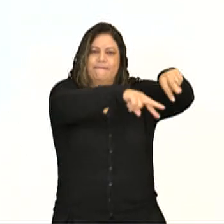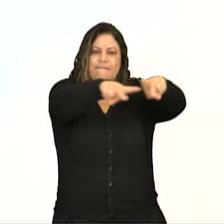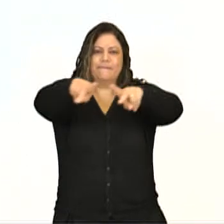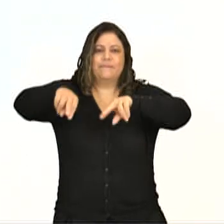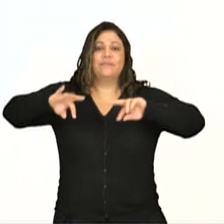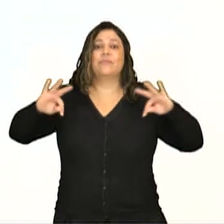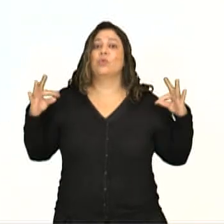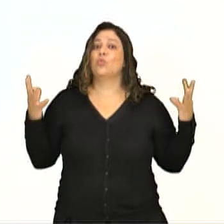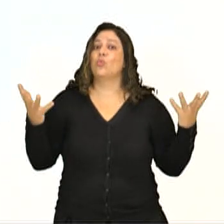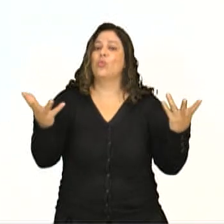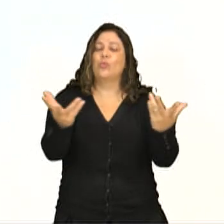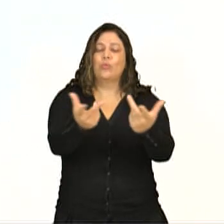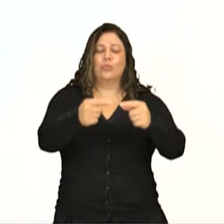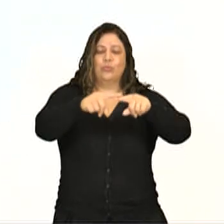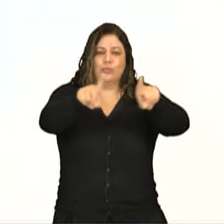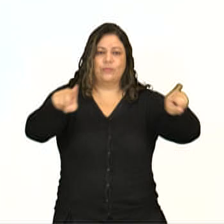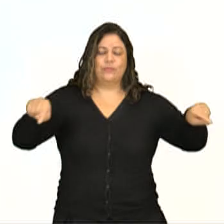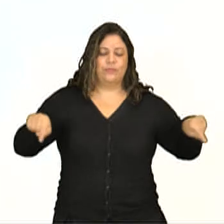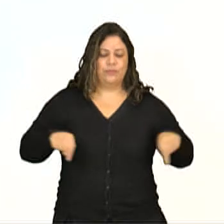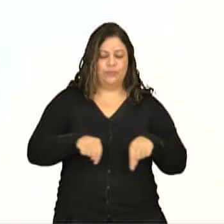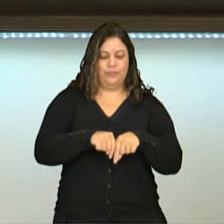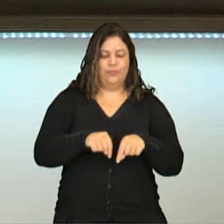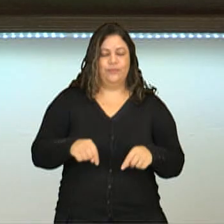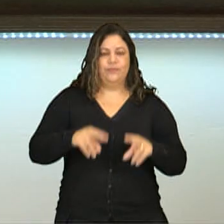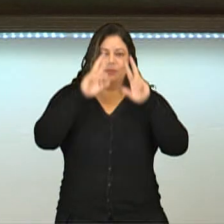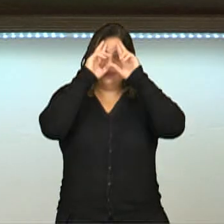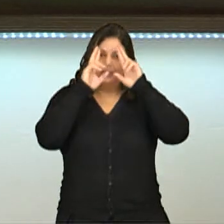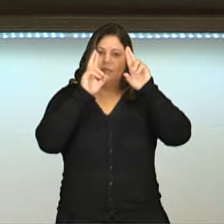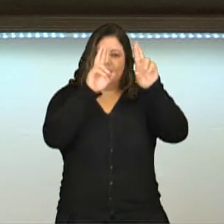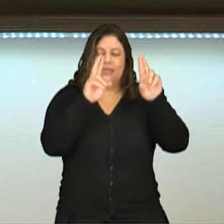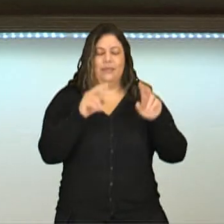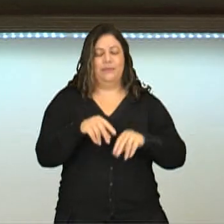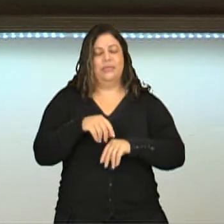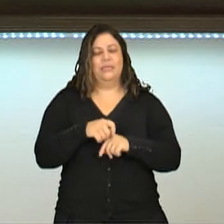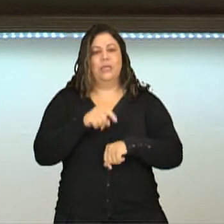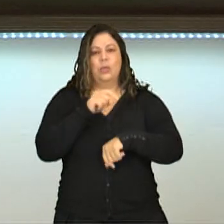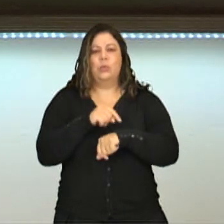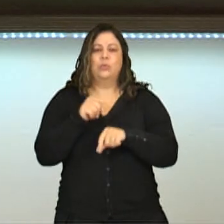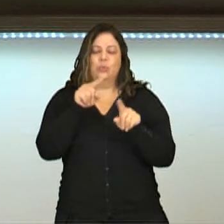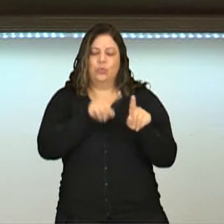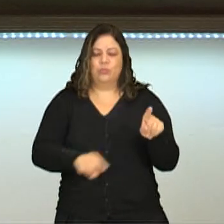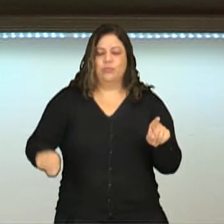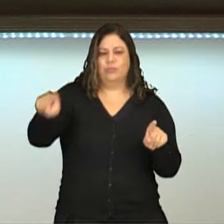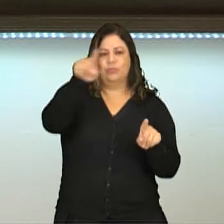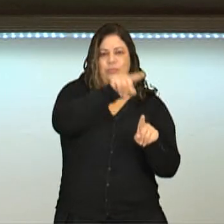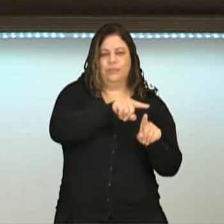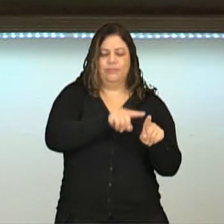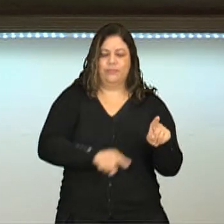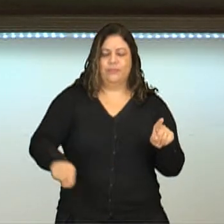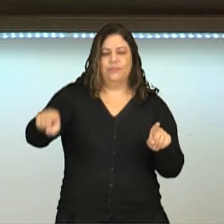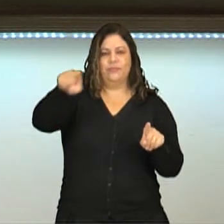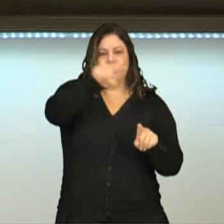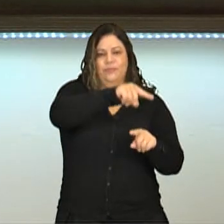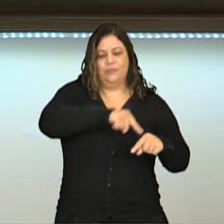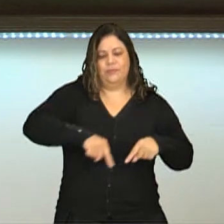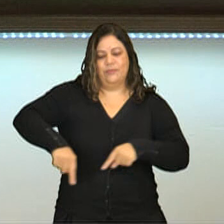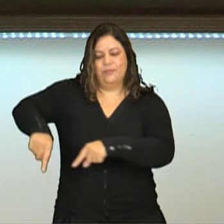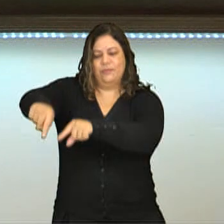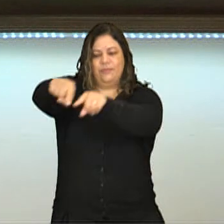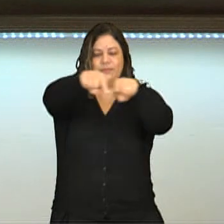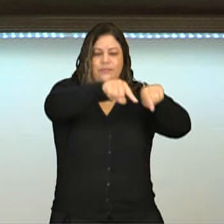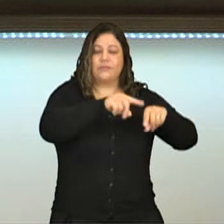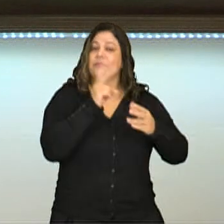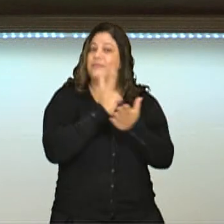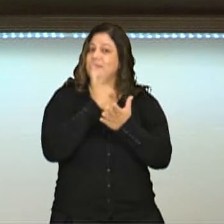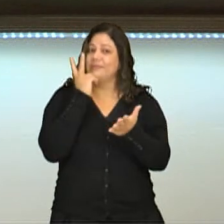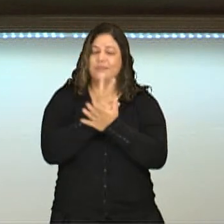giro, essa ronda, e respeitando o sentido anti-horário. Ela nunca é realizada no sentido horário, sempre no